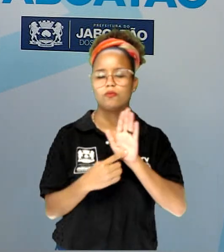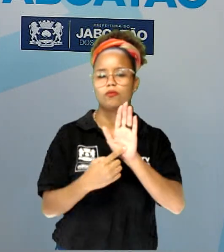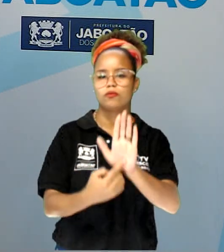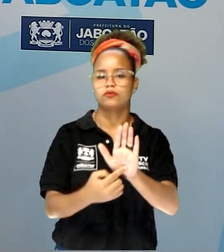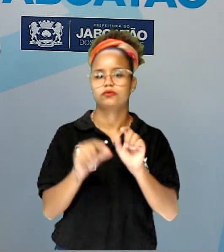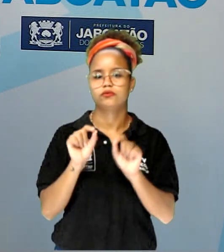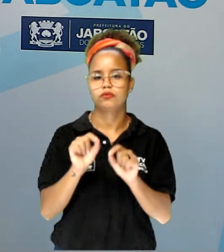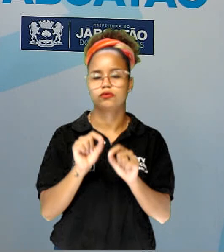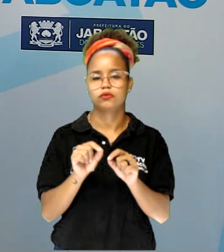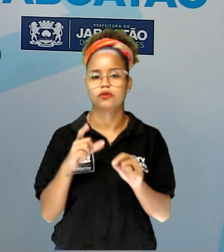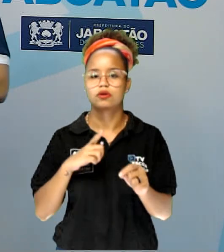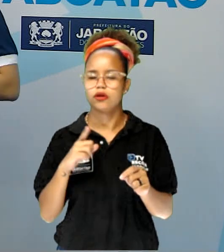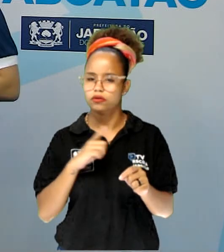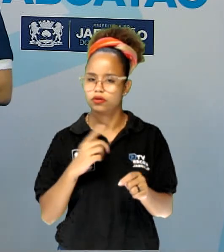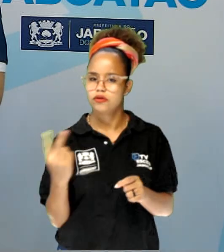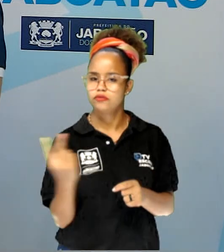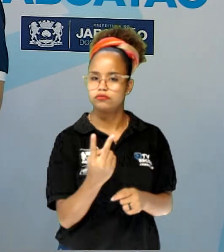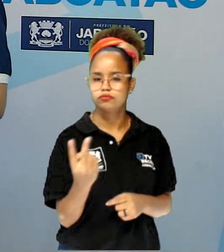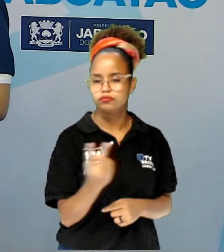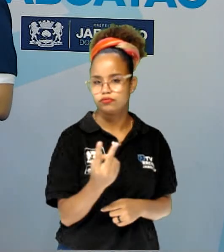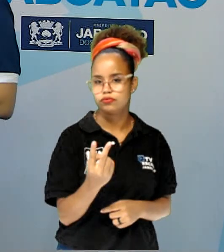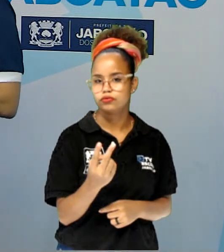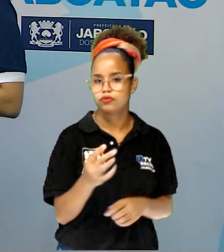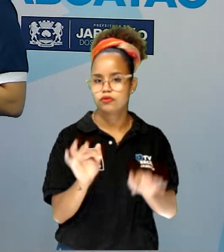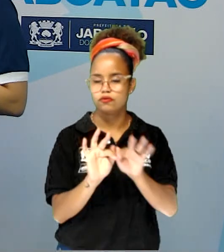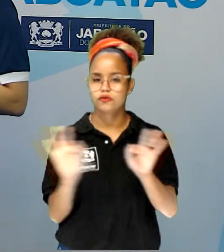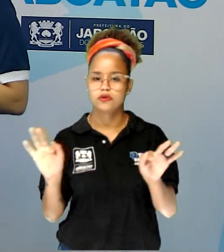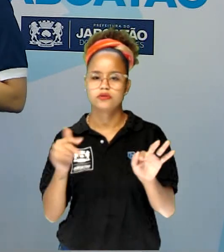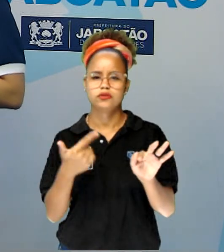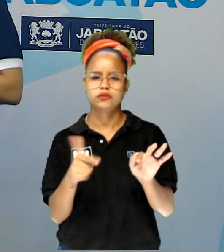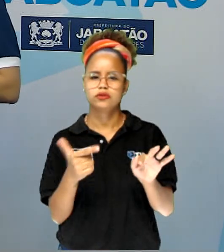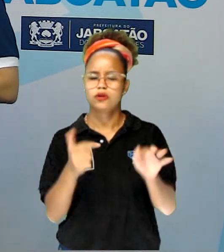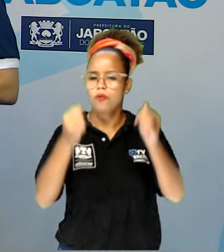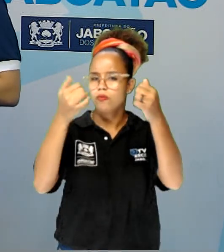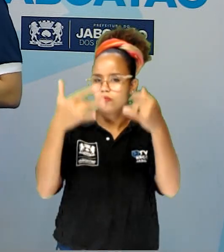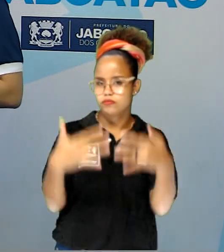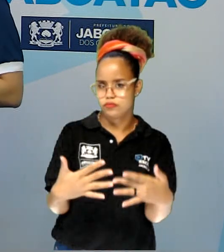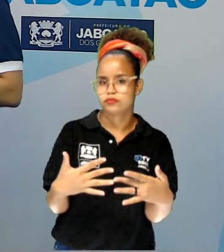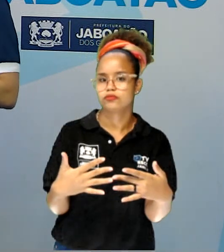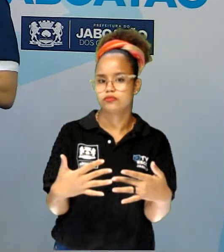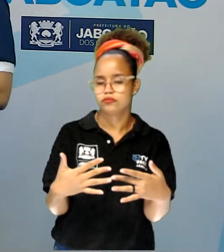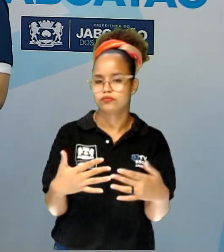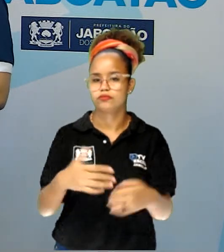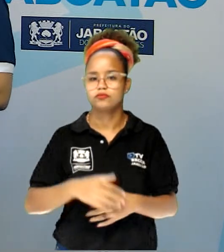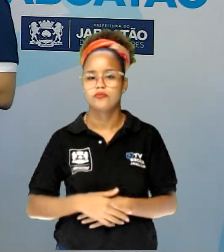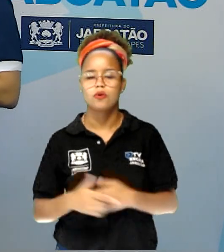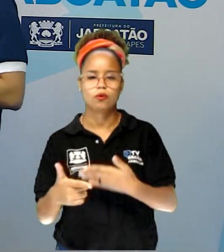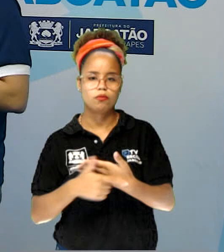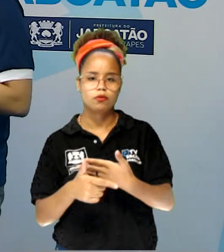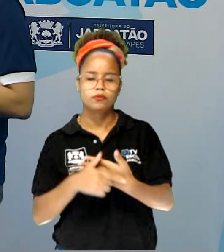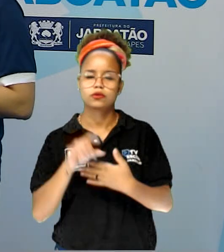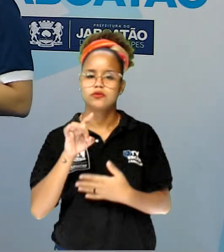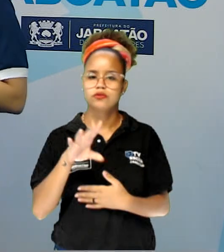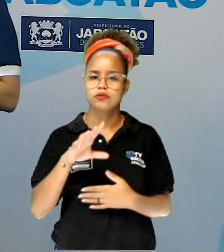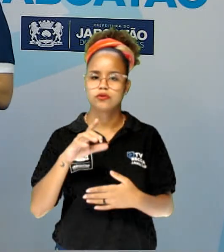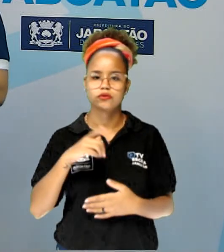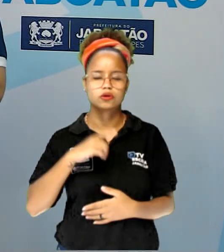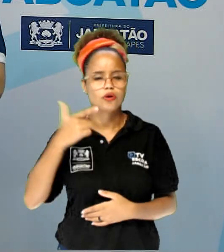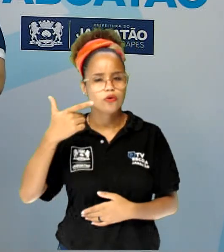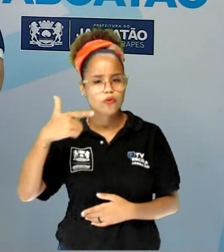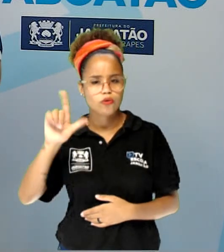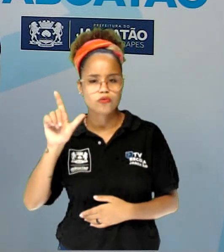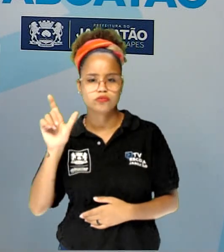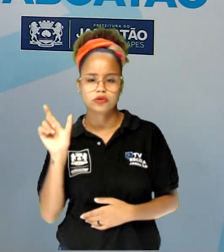o emprego das duas orações, ele não traz um ar de explicação, certo? A função dele aqui é trazer uma outra